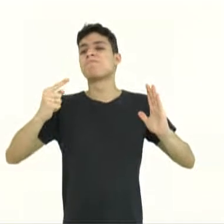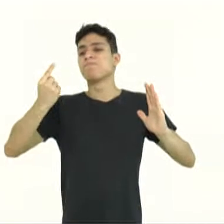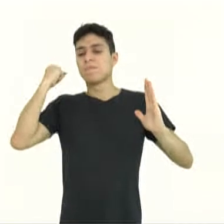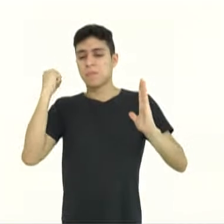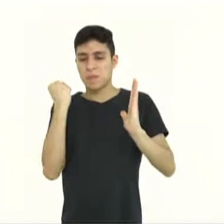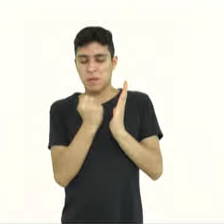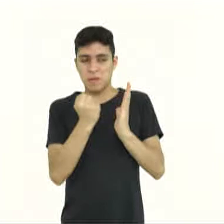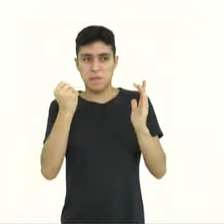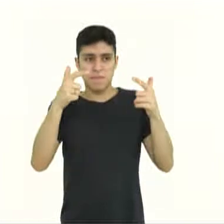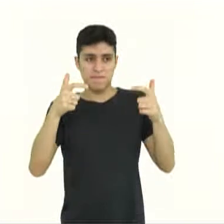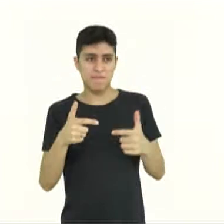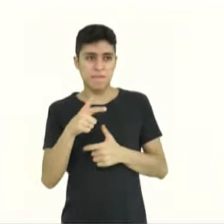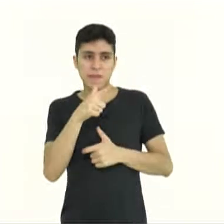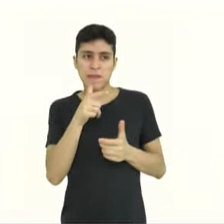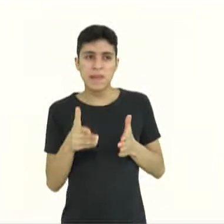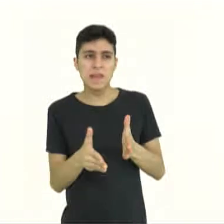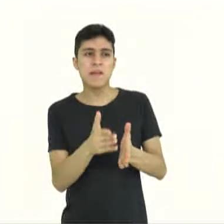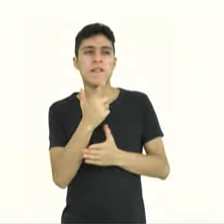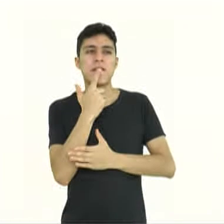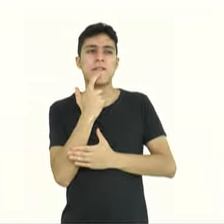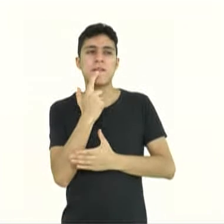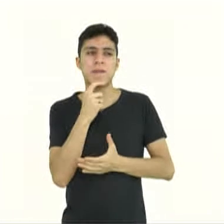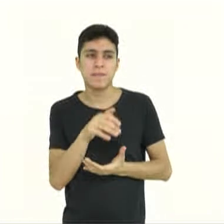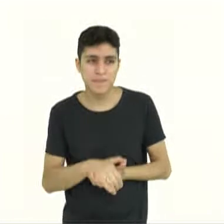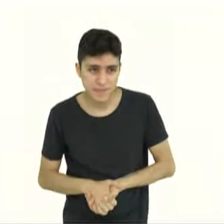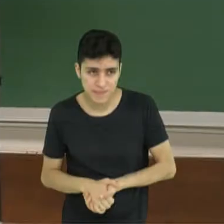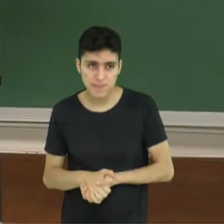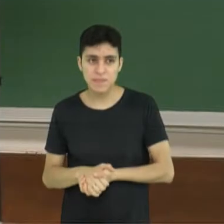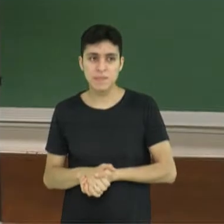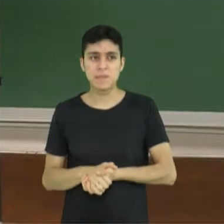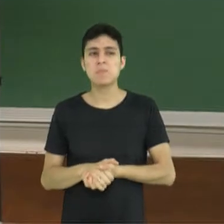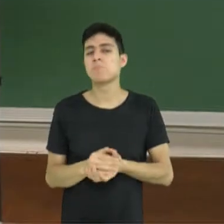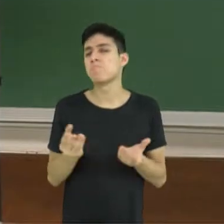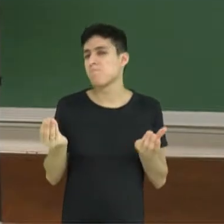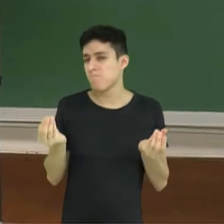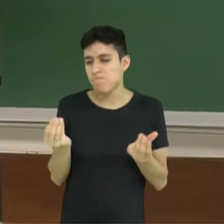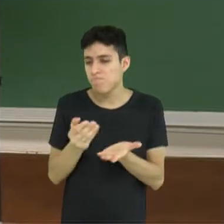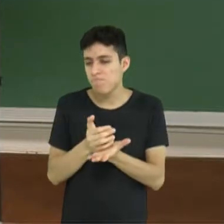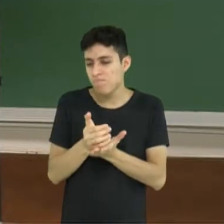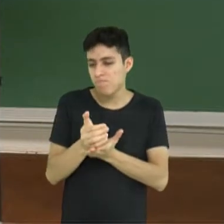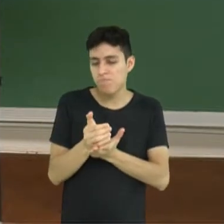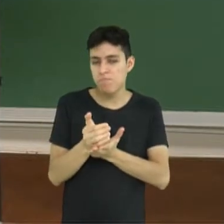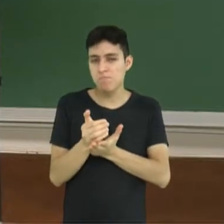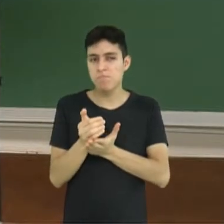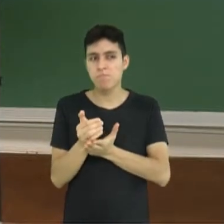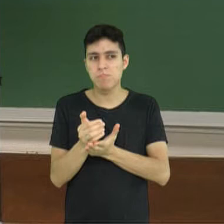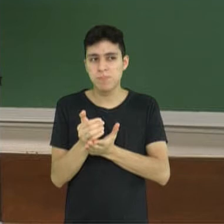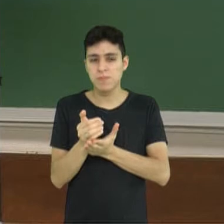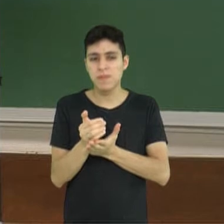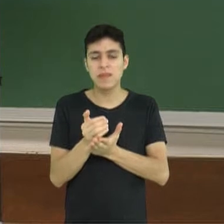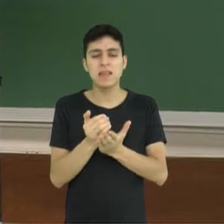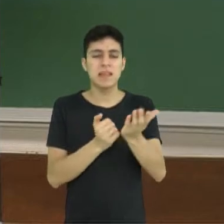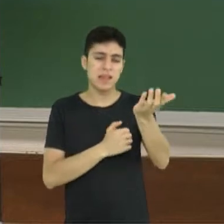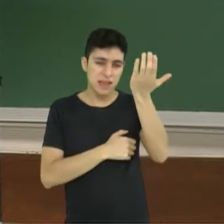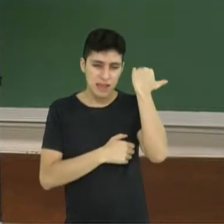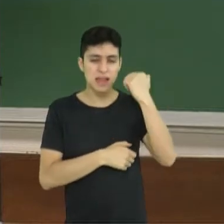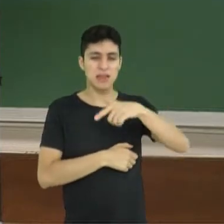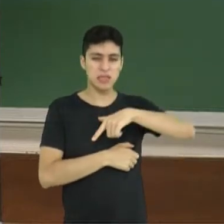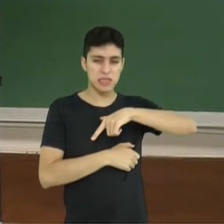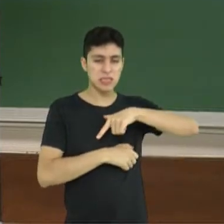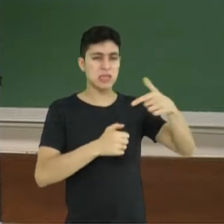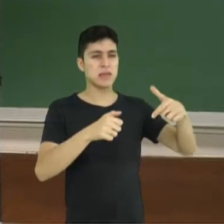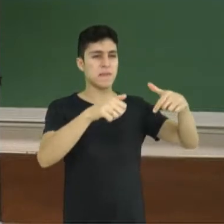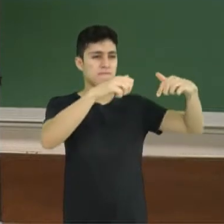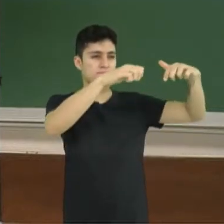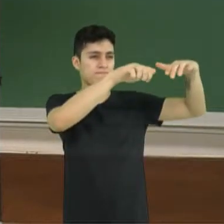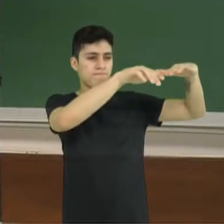Vermelho. Né? E na verdade essa ideia começou lá nos arrozais, né? Nas